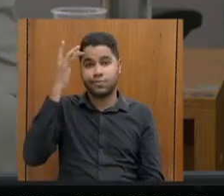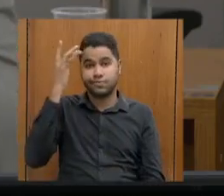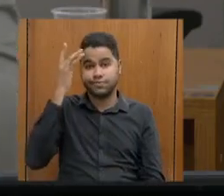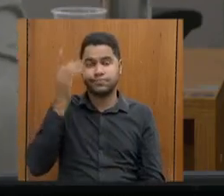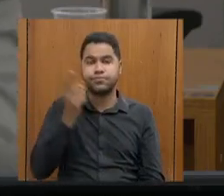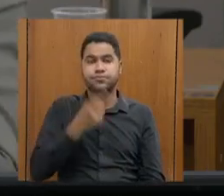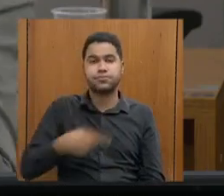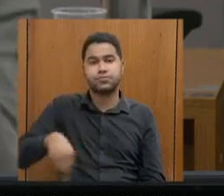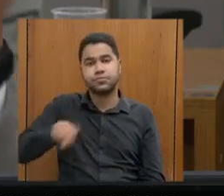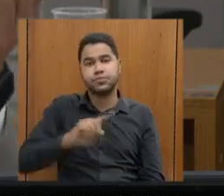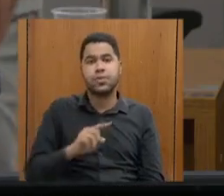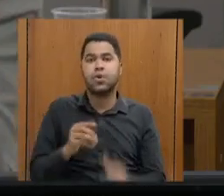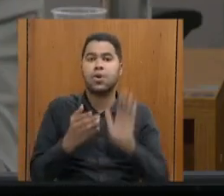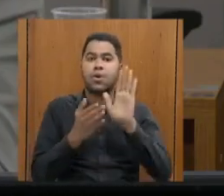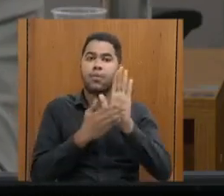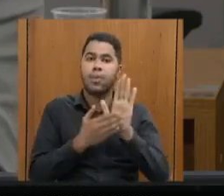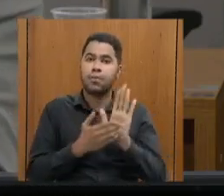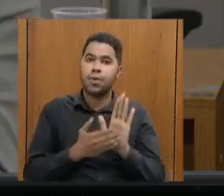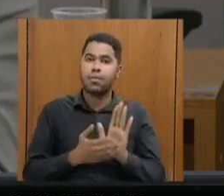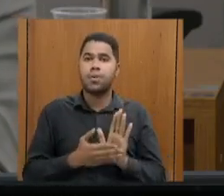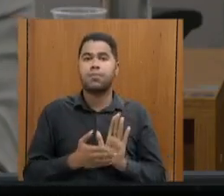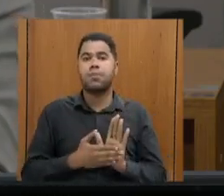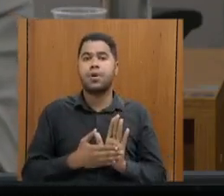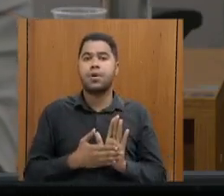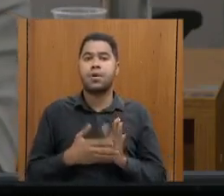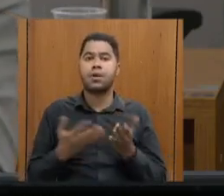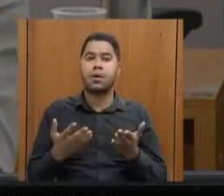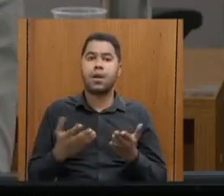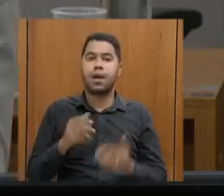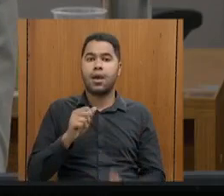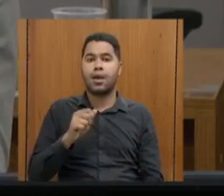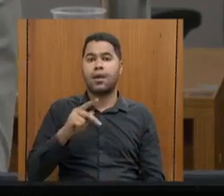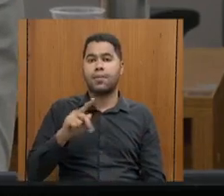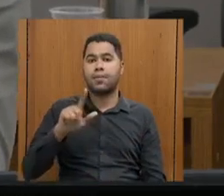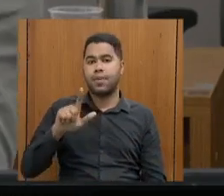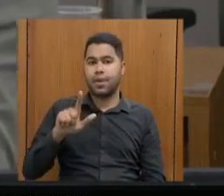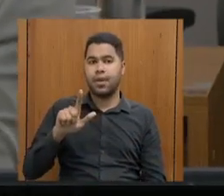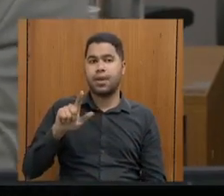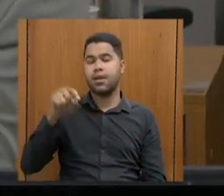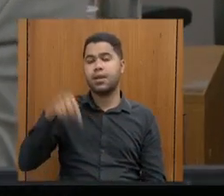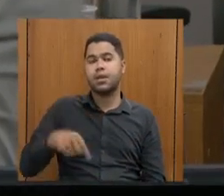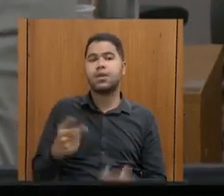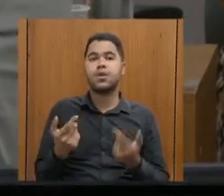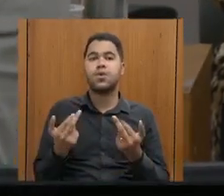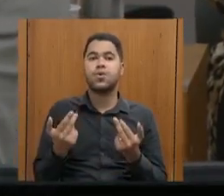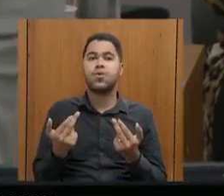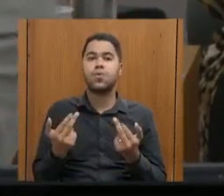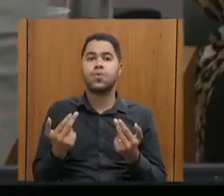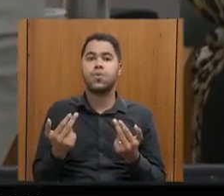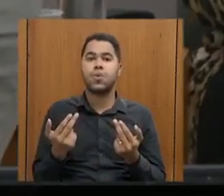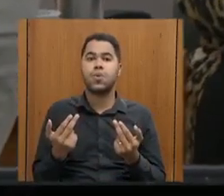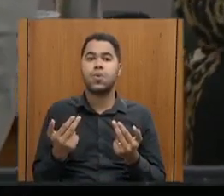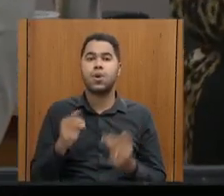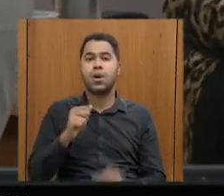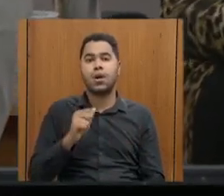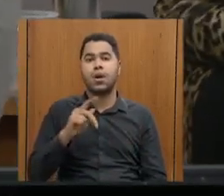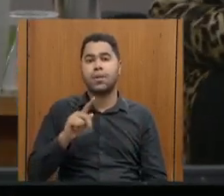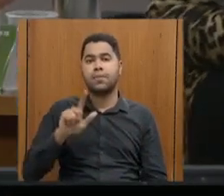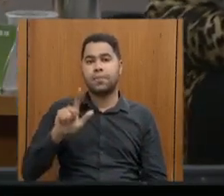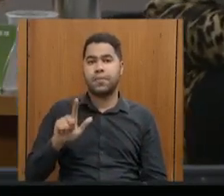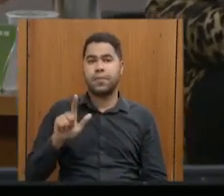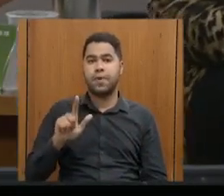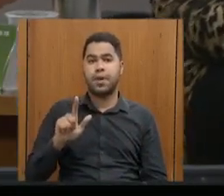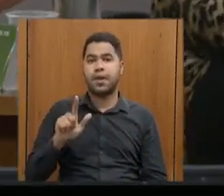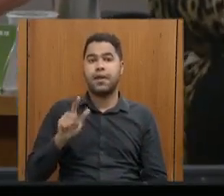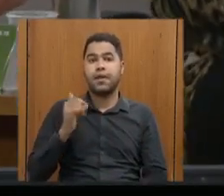nós estávamos tratando um incipiente a pele do Pequi da mesma forma que o a pele